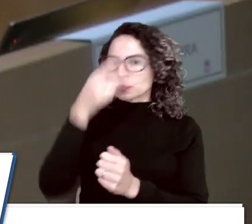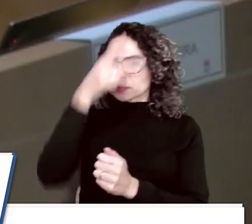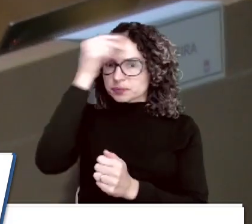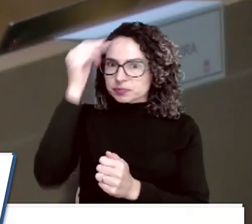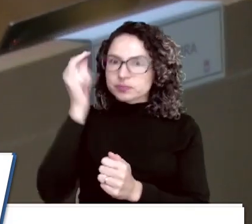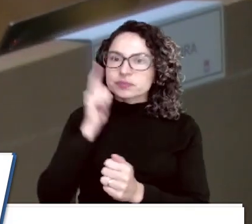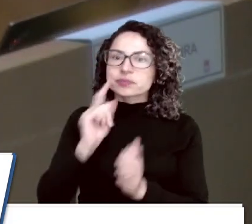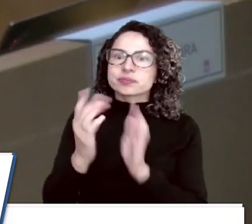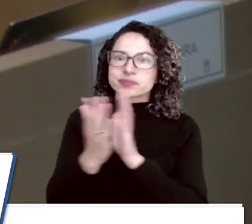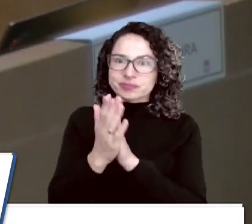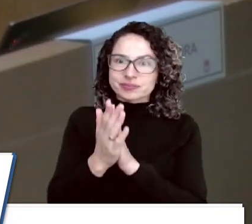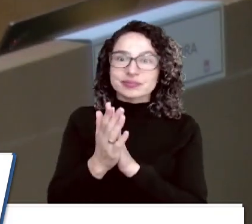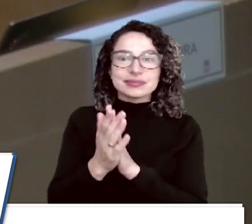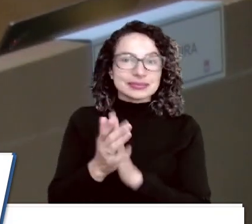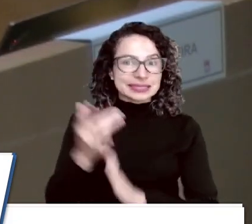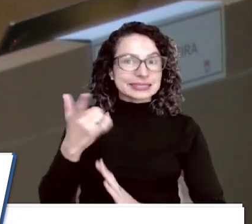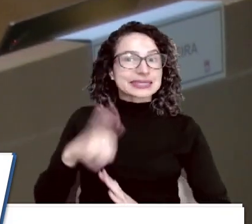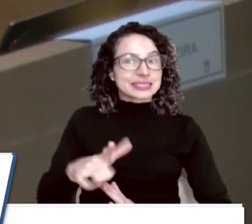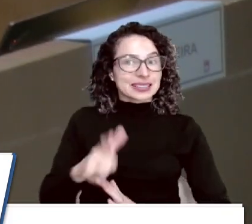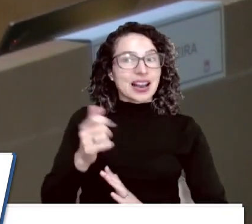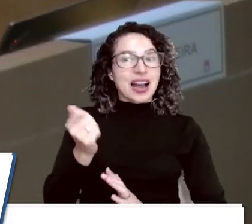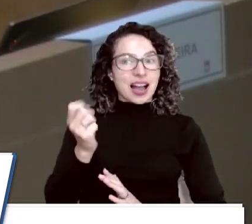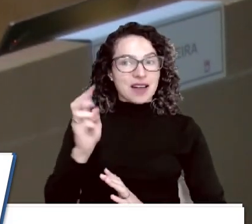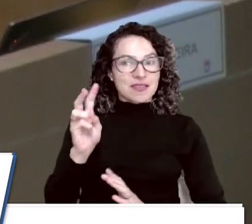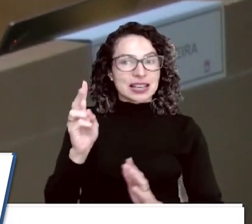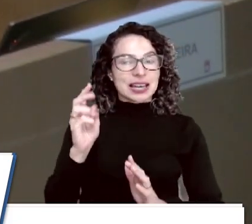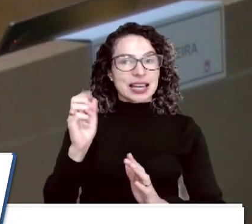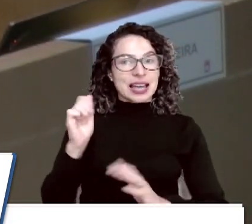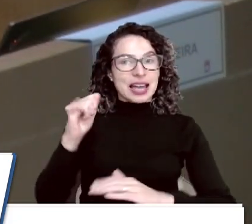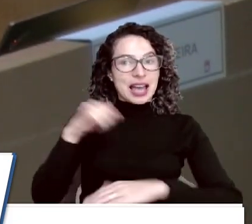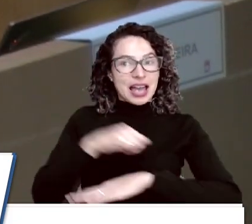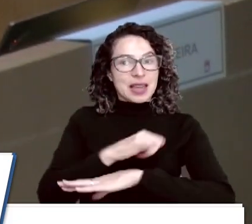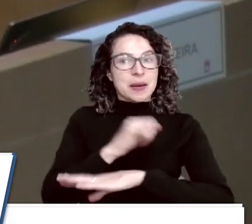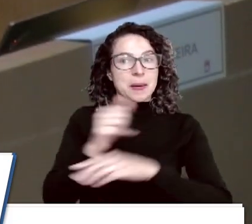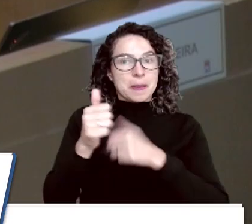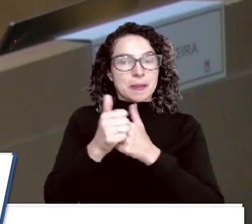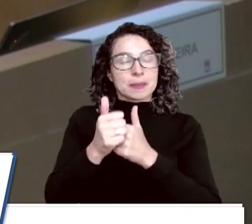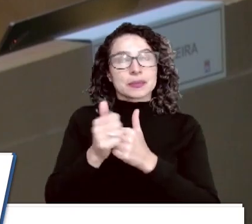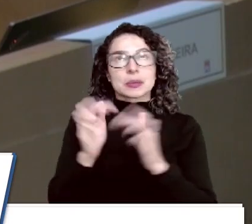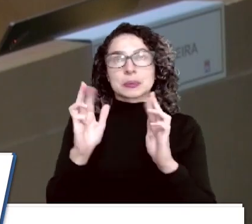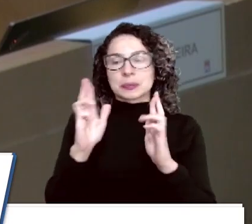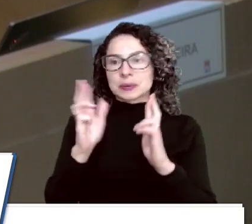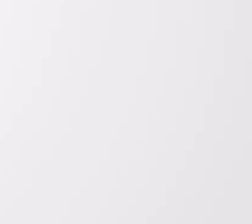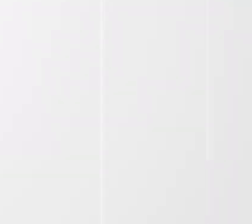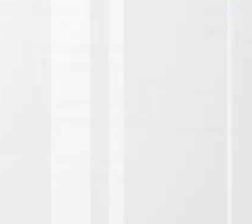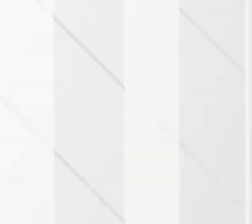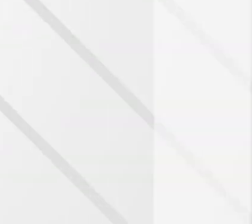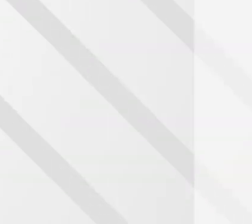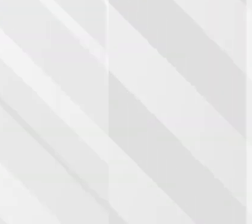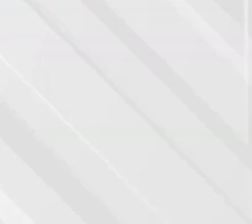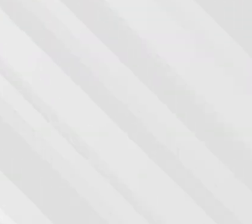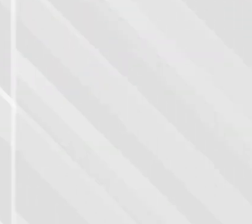mais essa avenida lá no aeroporto. E o importante é isso, conseguimos lá, né, Claudinei?